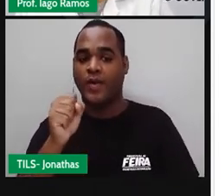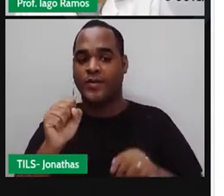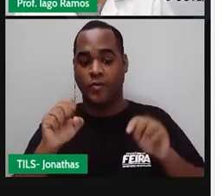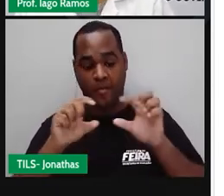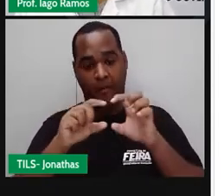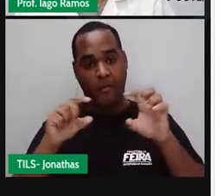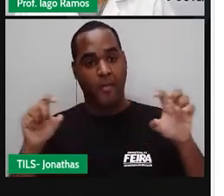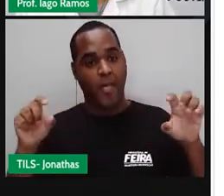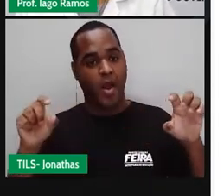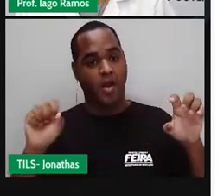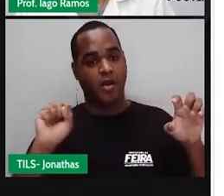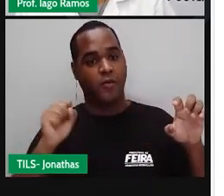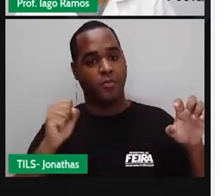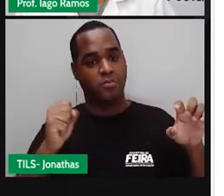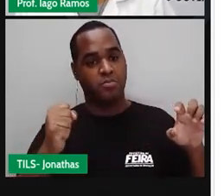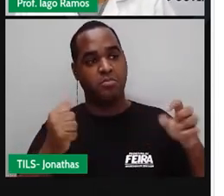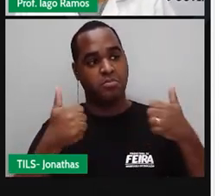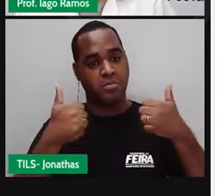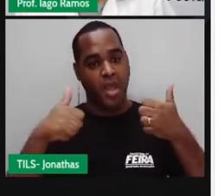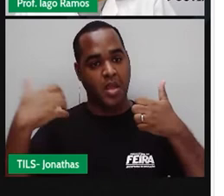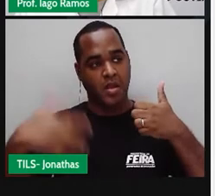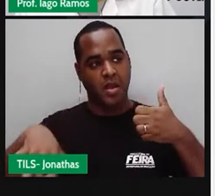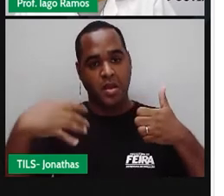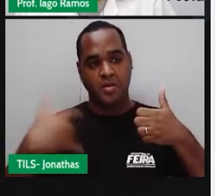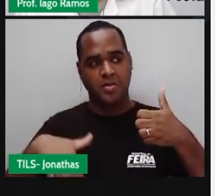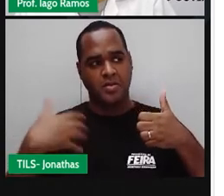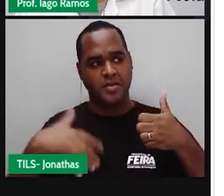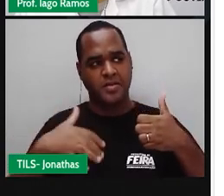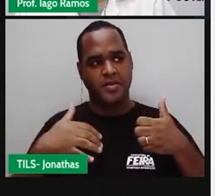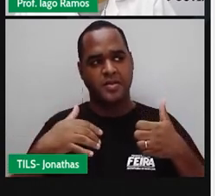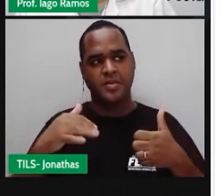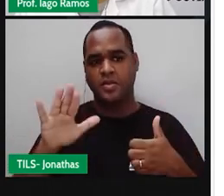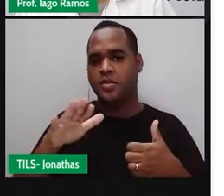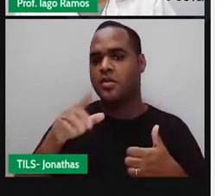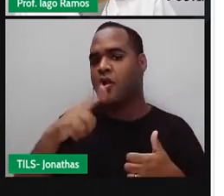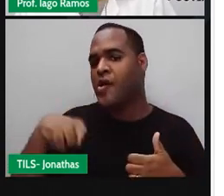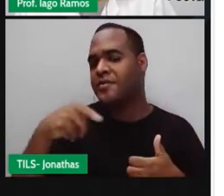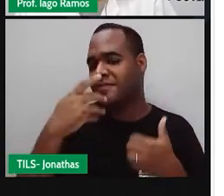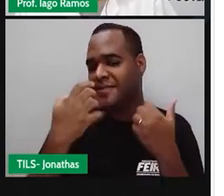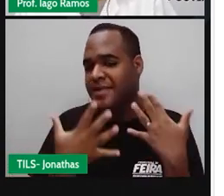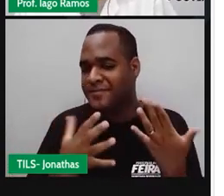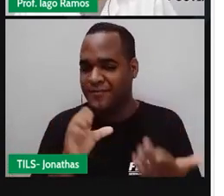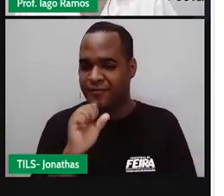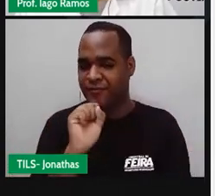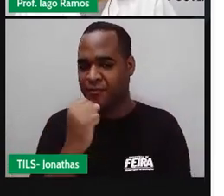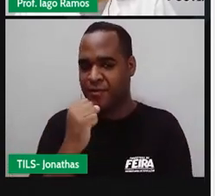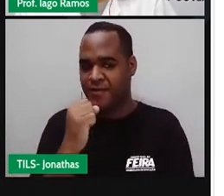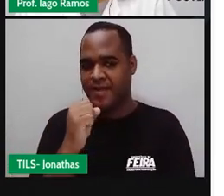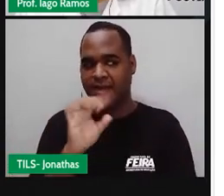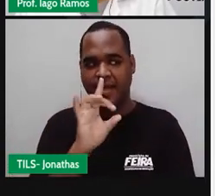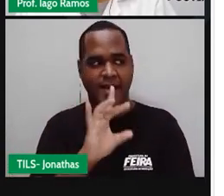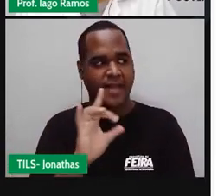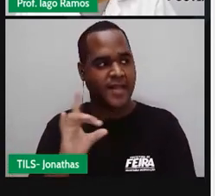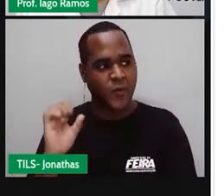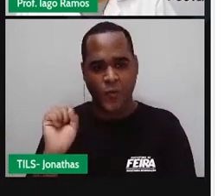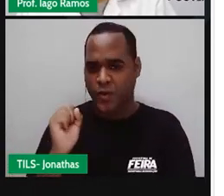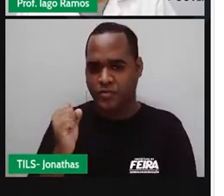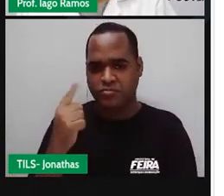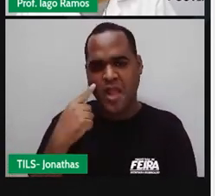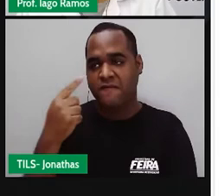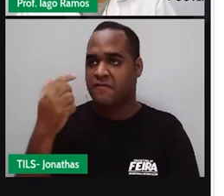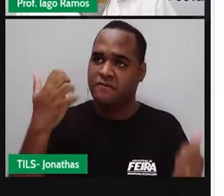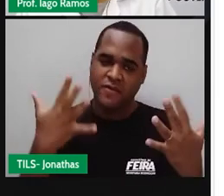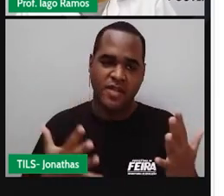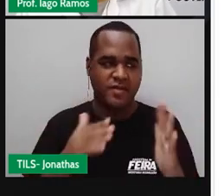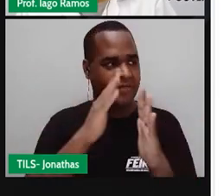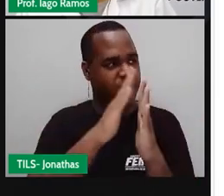pedaços tá bom bom certo esse desses oito pedaços eu só deixar esses quatro